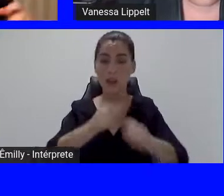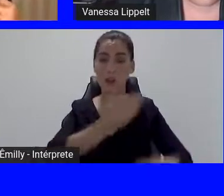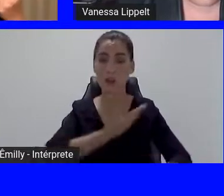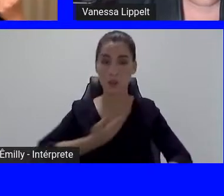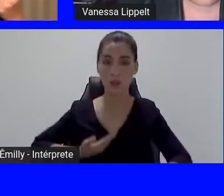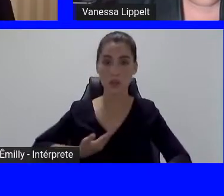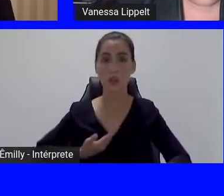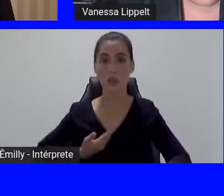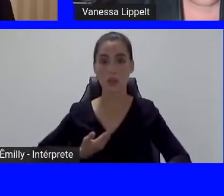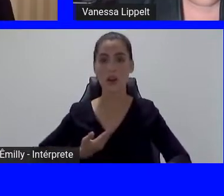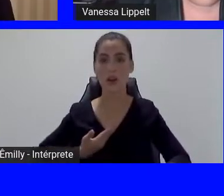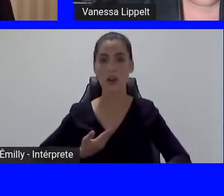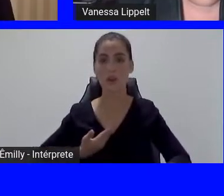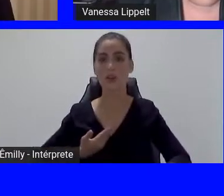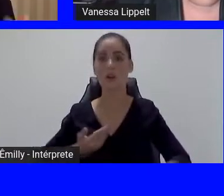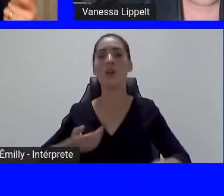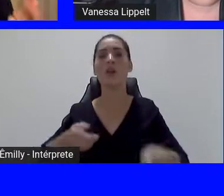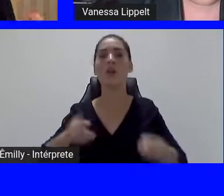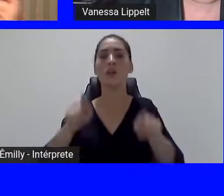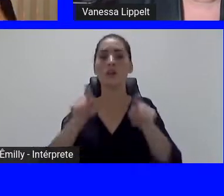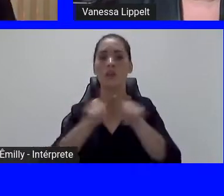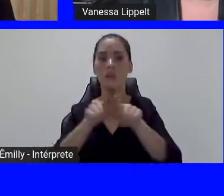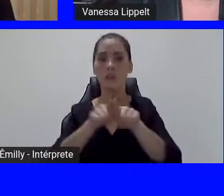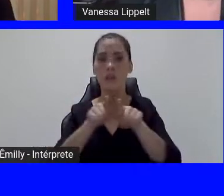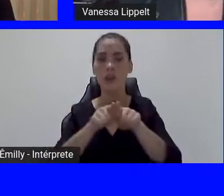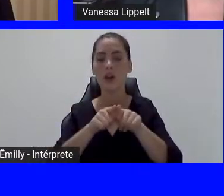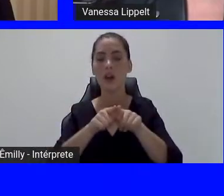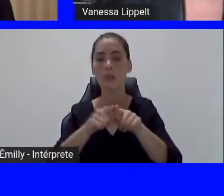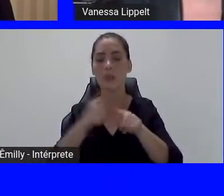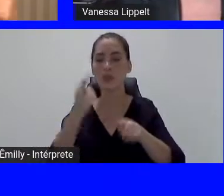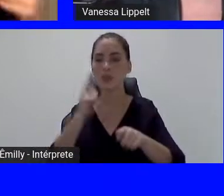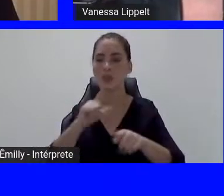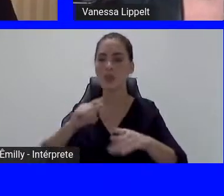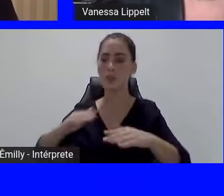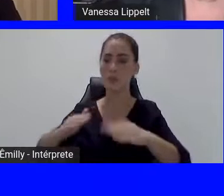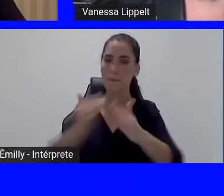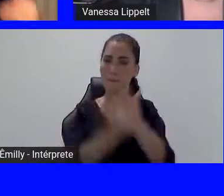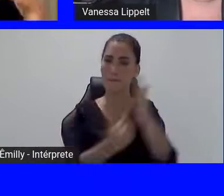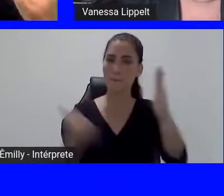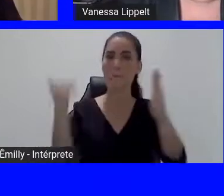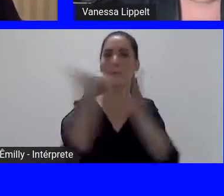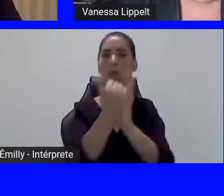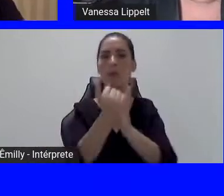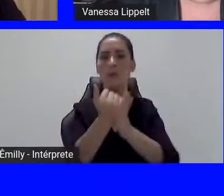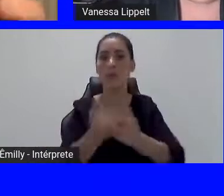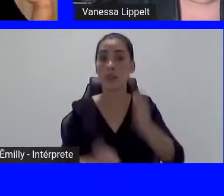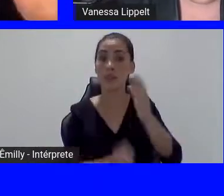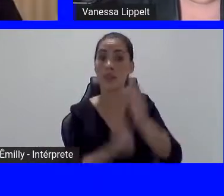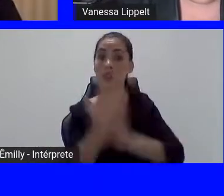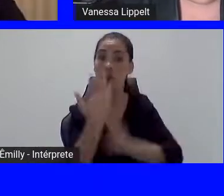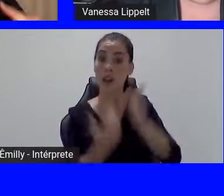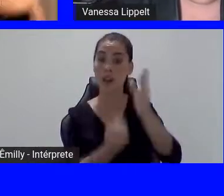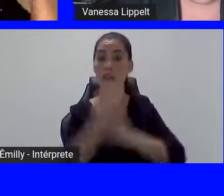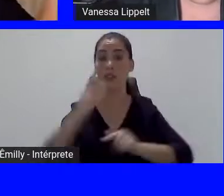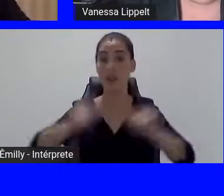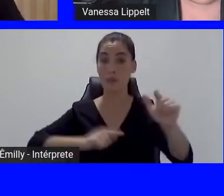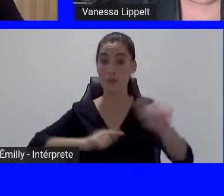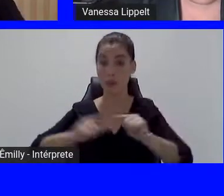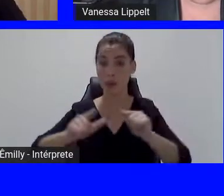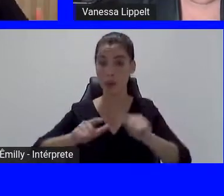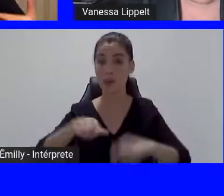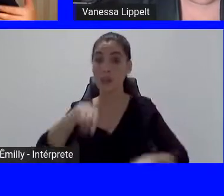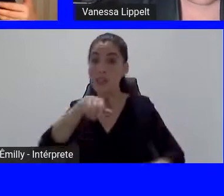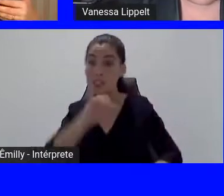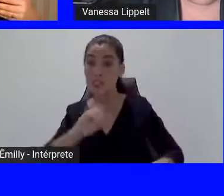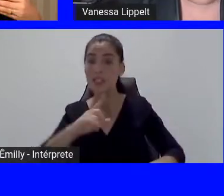privada, possam alavancar o desenvolvimento do Brasil através da geração de emprego. Gerando emprego, todo mundo consome. Consumindo, vem